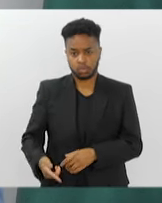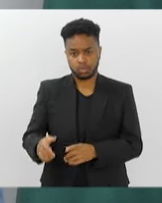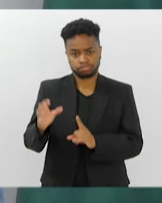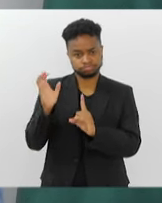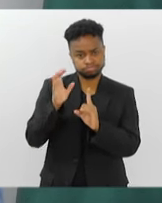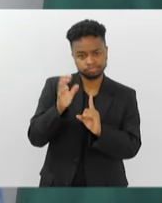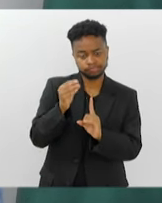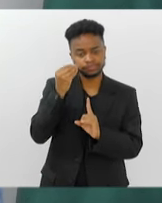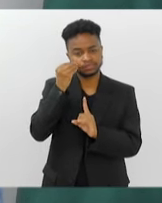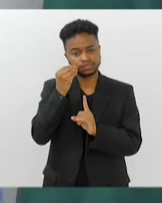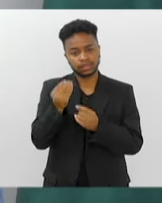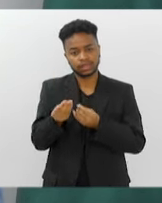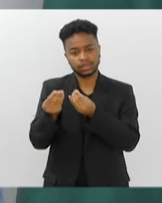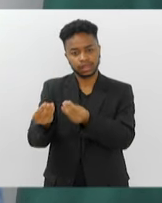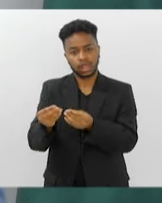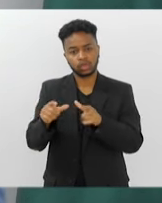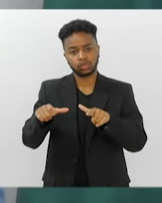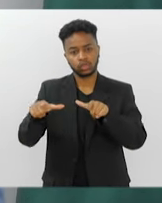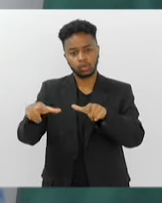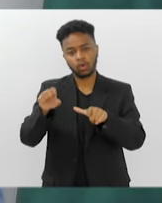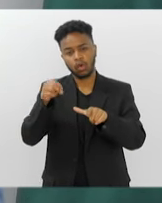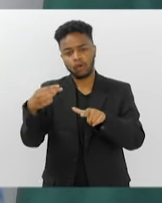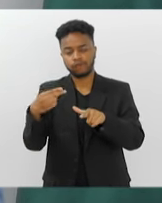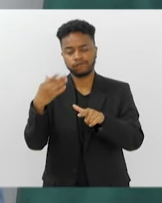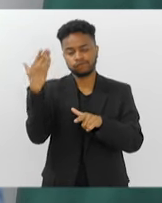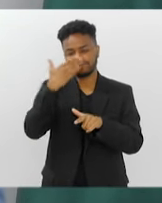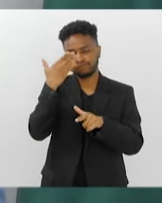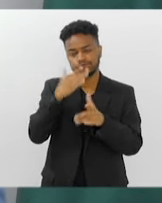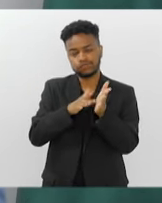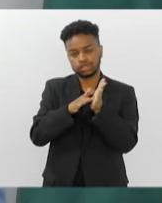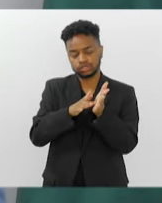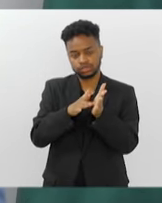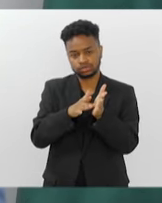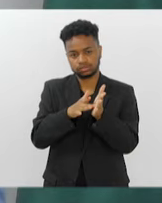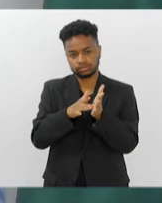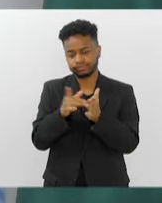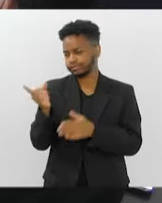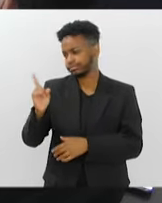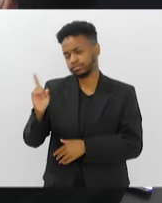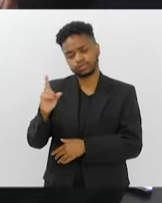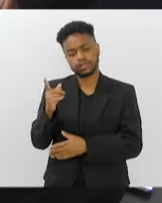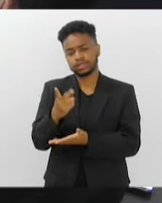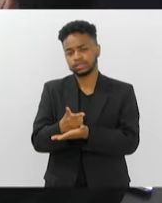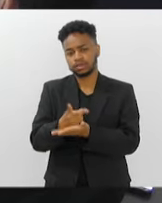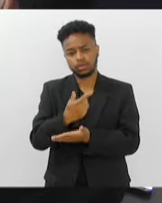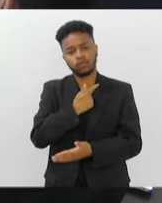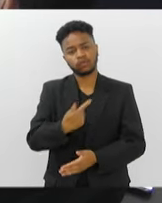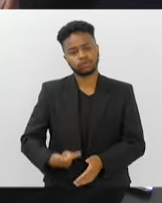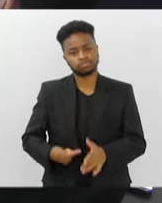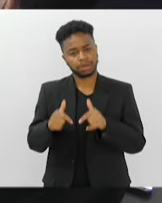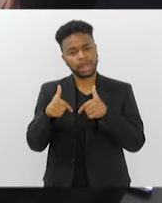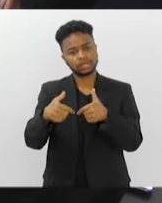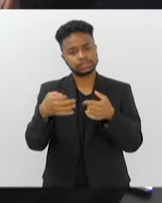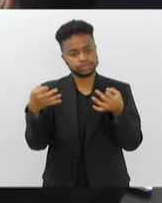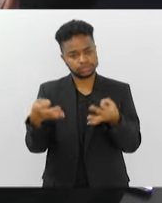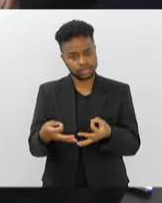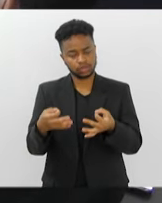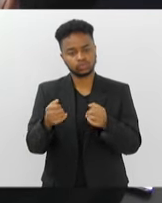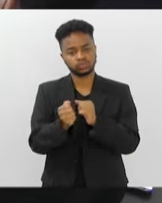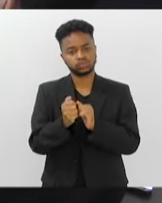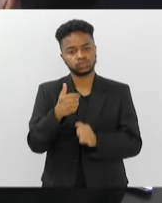a liberação do do laudo ou fazer Vista grossa a exigência não o governador sempre foi uma pessoa muito correta comigo